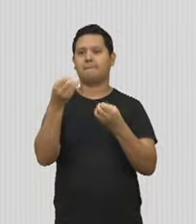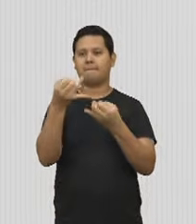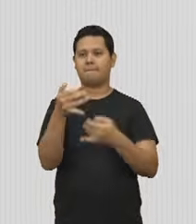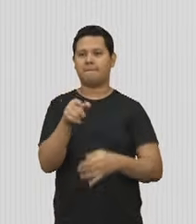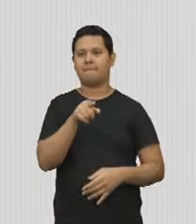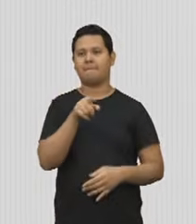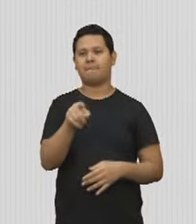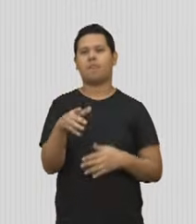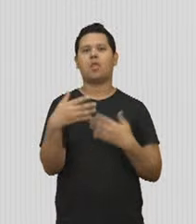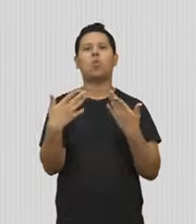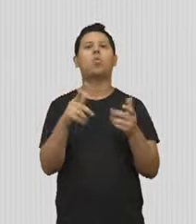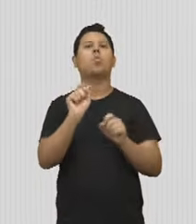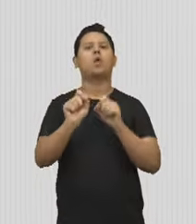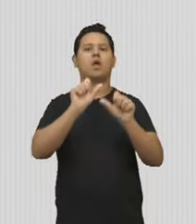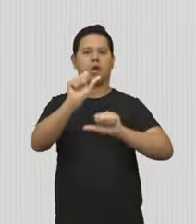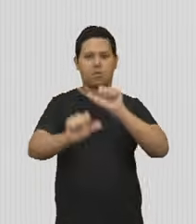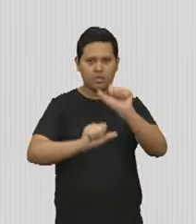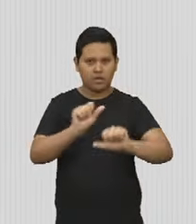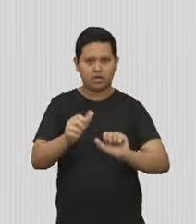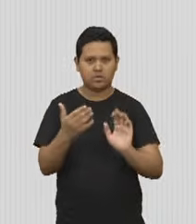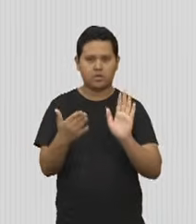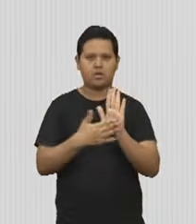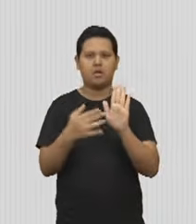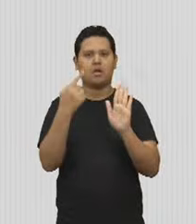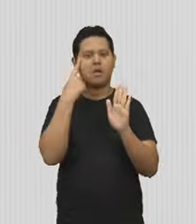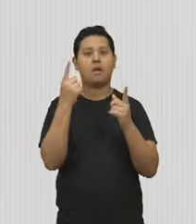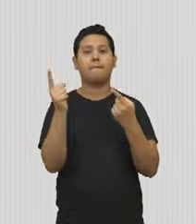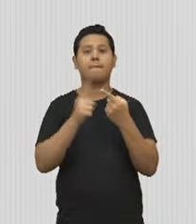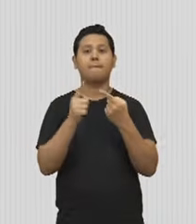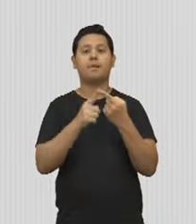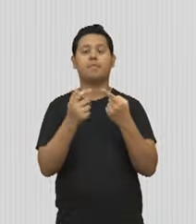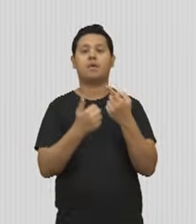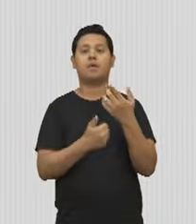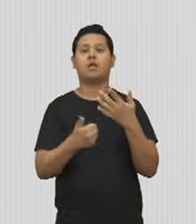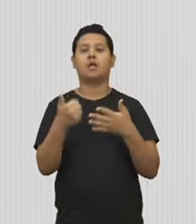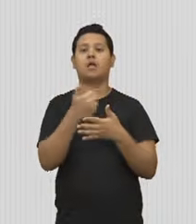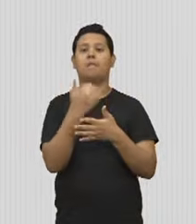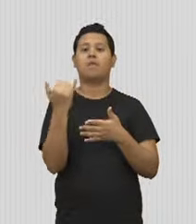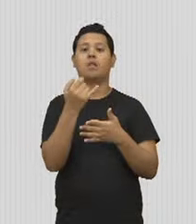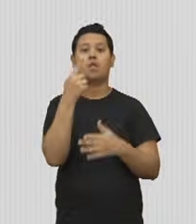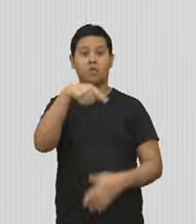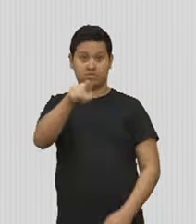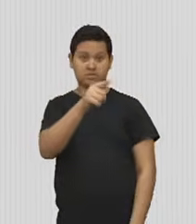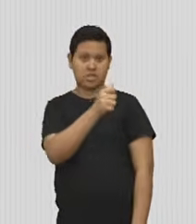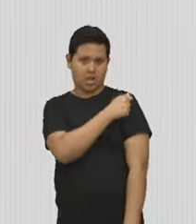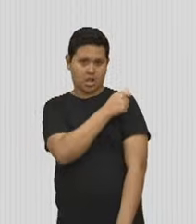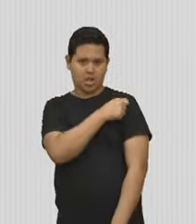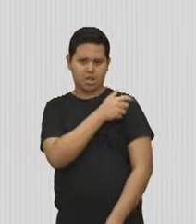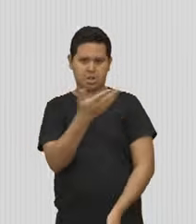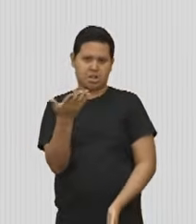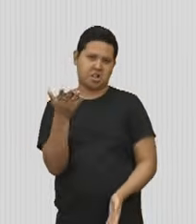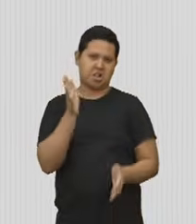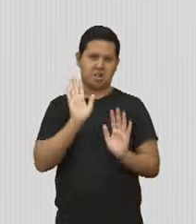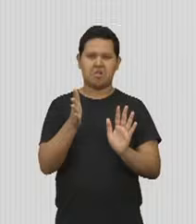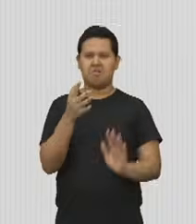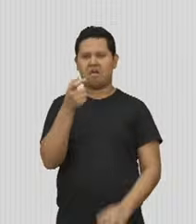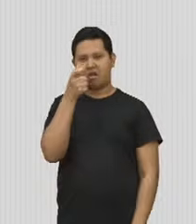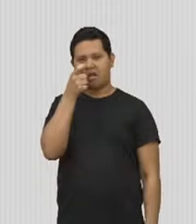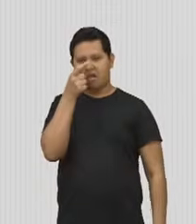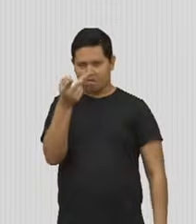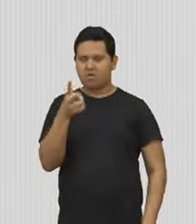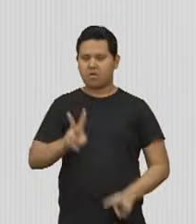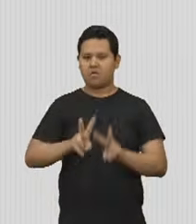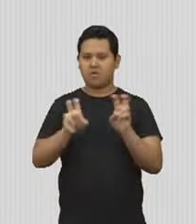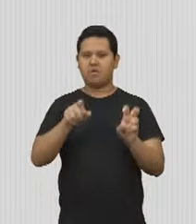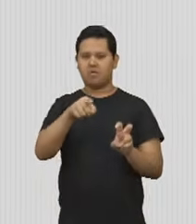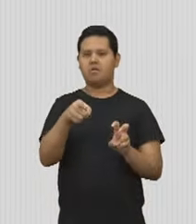verdade, quais são as mudanças que vão acontecer. Primeira coisa importante, pessoal, a gente aí, vocês são alunos aplicados, tenho certeza que já viram essa